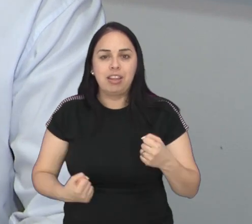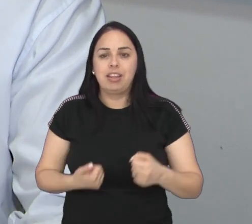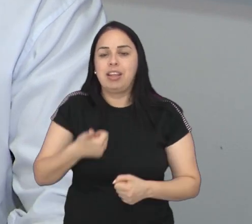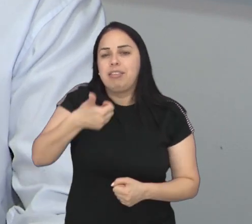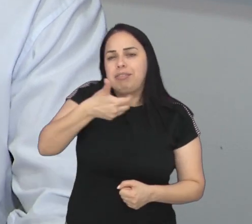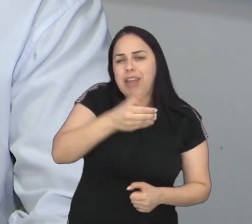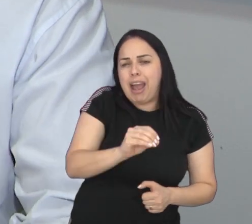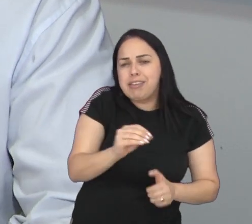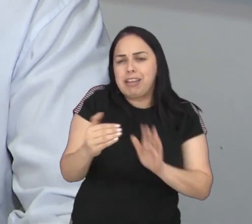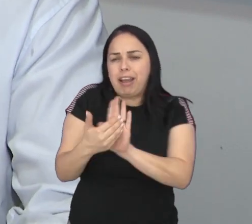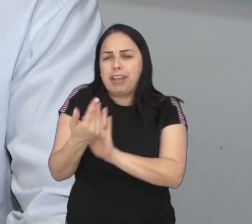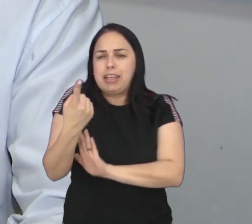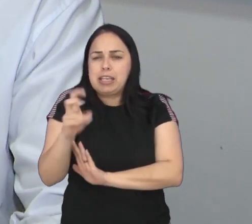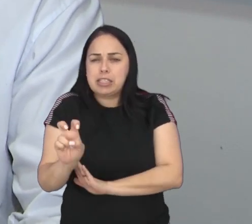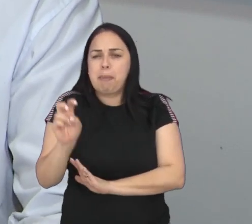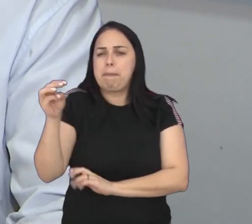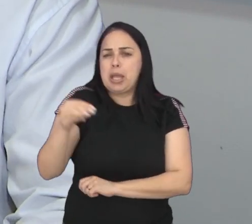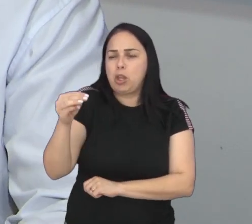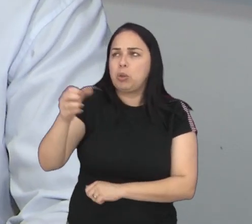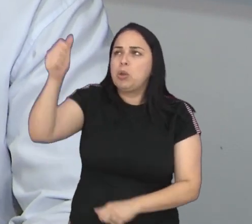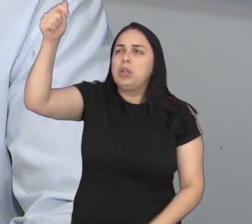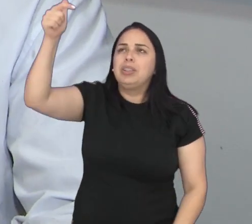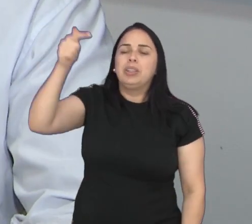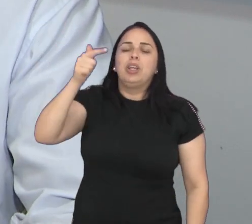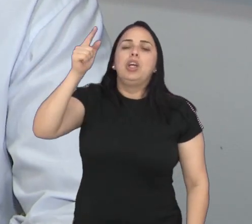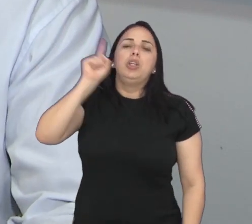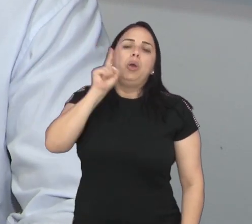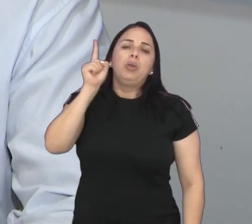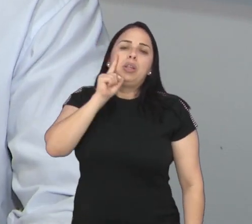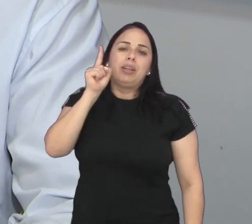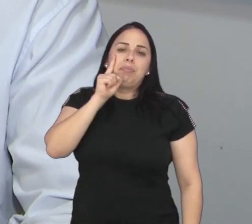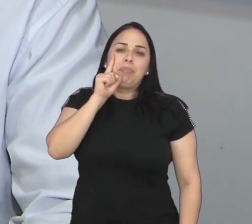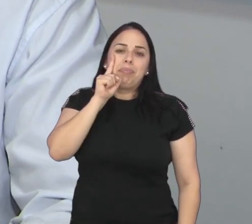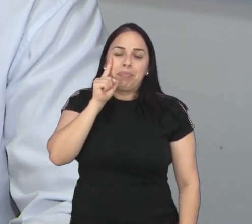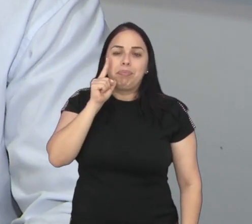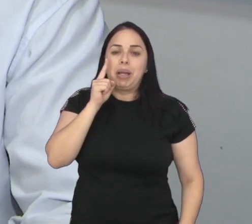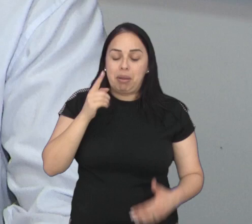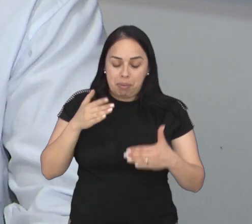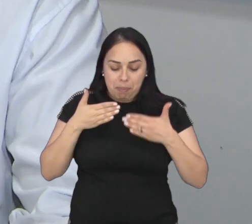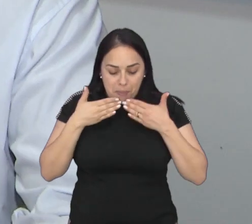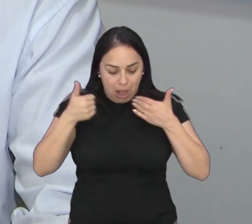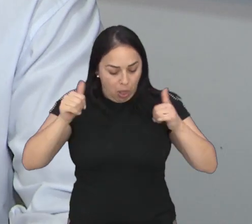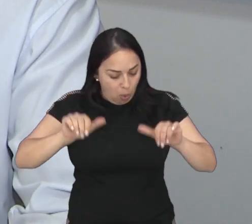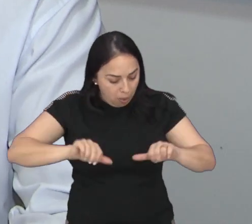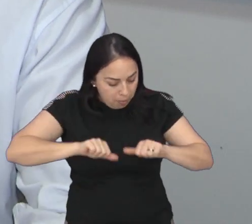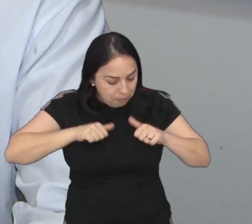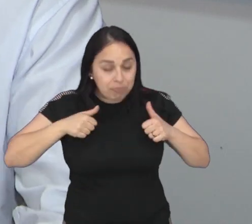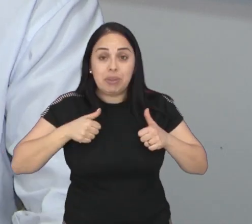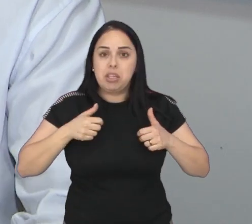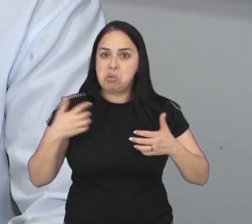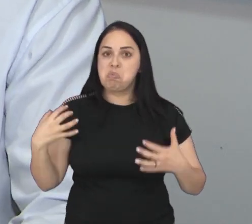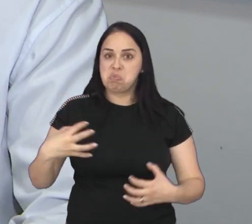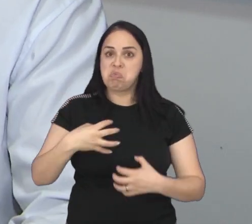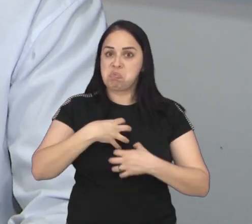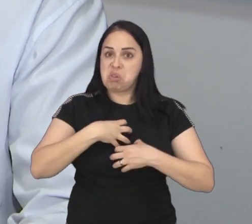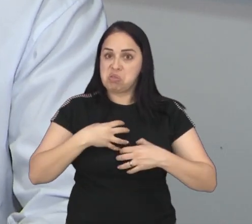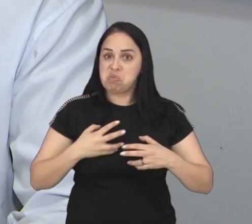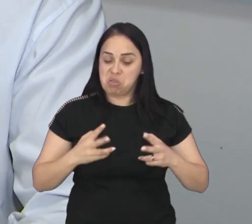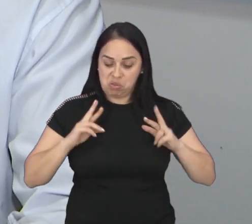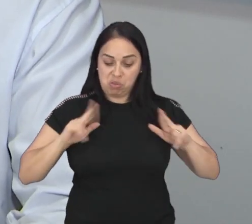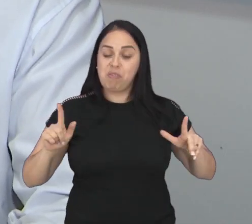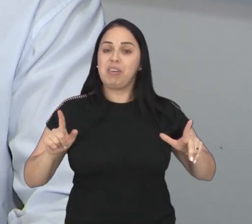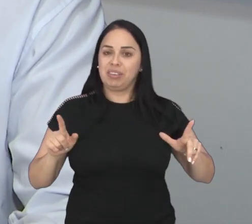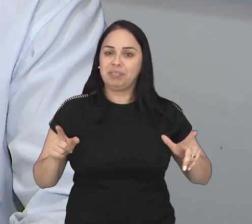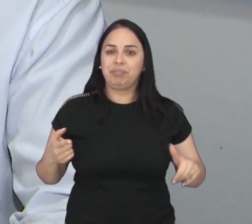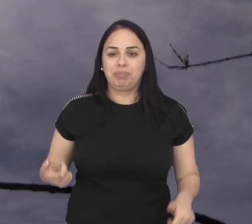caminhada, ficar de 10 a 15 minutos no sol por dia, para que ia começar a melhorar. E eu senti essa diferença